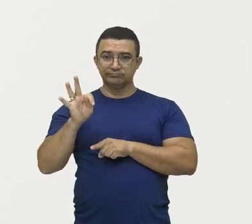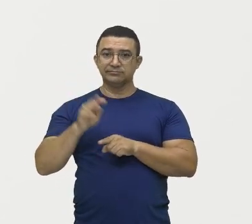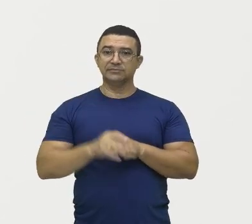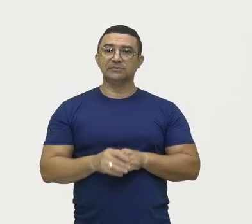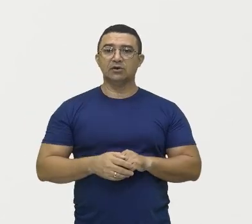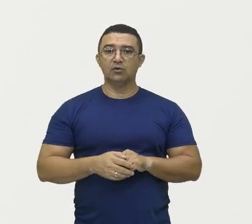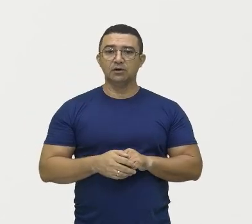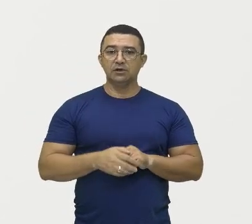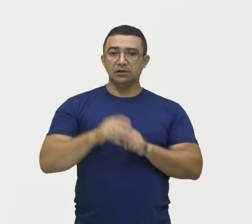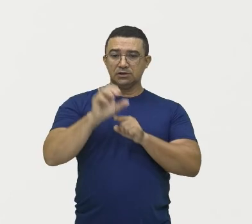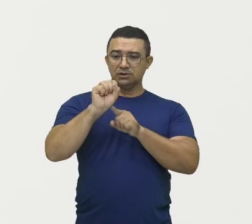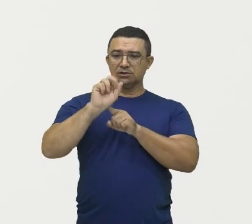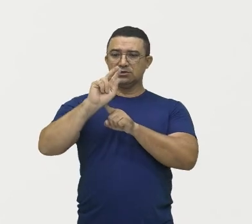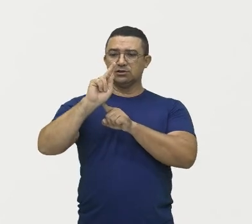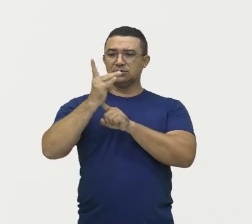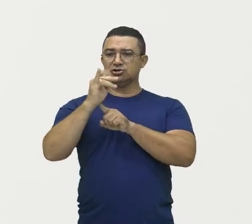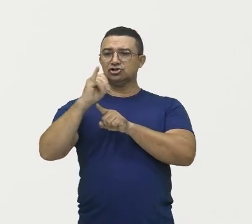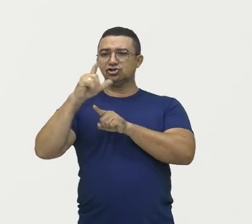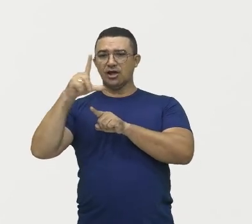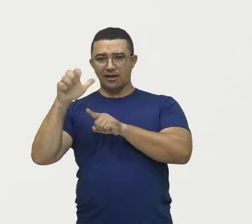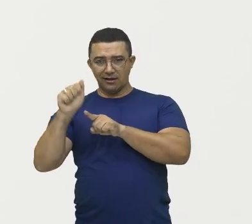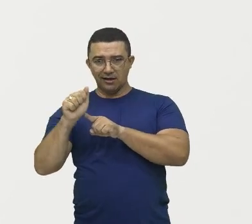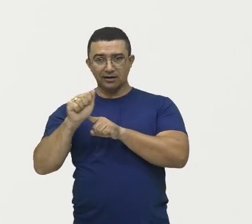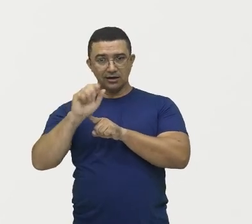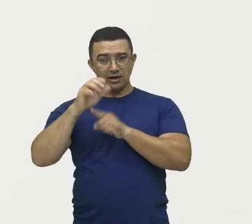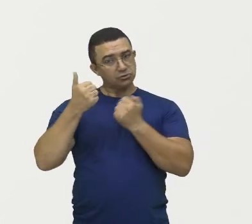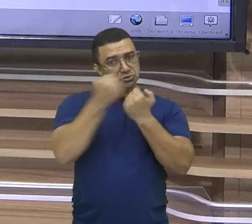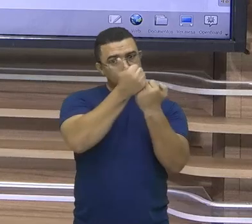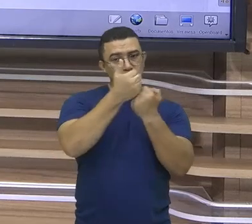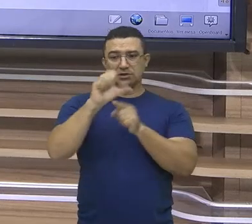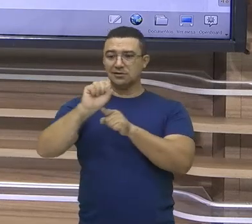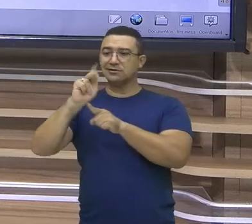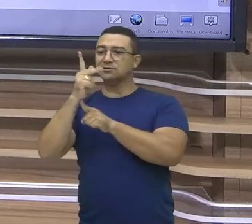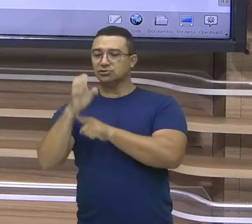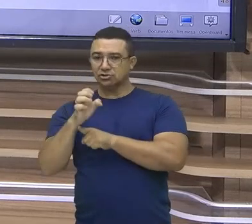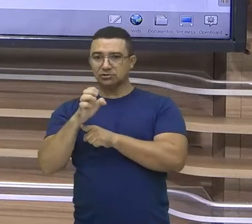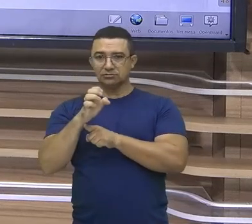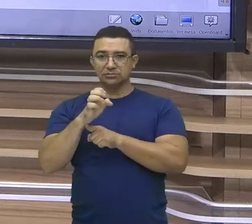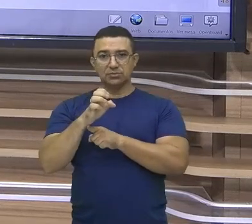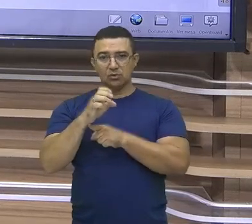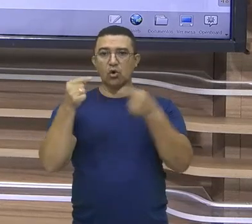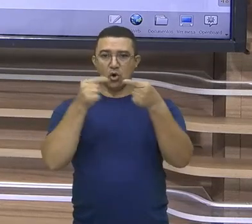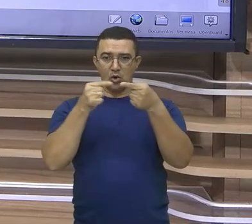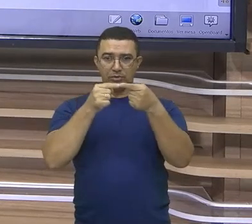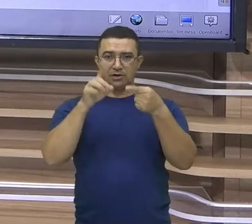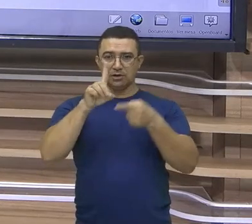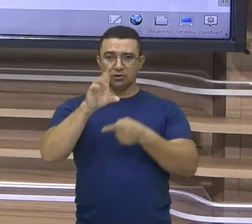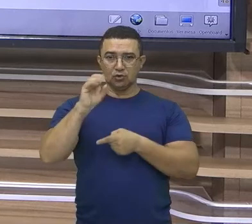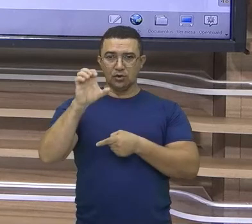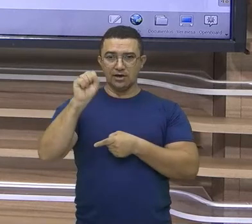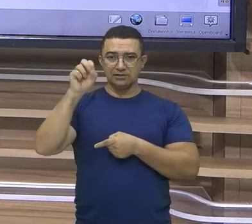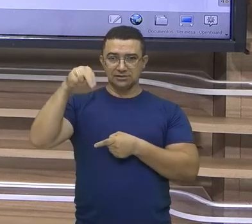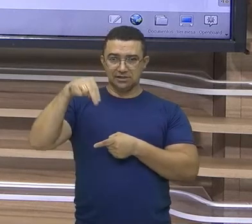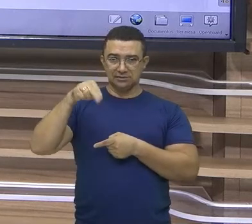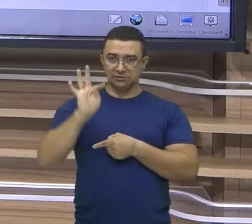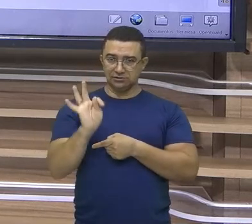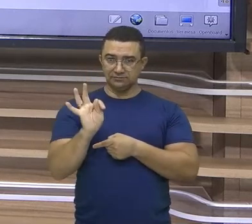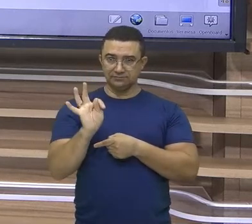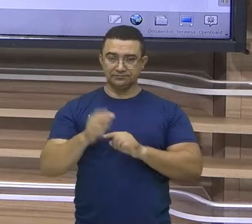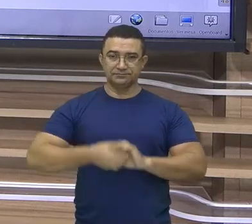só pode ser preenchida por doesn't. É exatamente aí. Inclusive, o comentário aí do nosso aluno facilitou bastante aí, né,